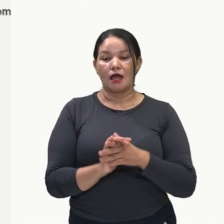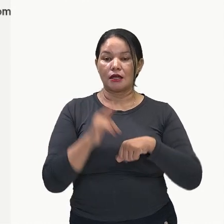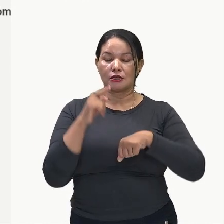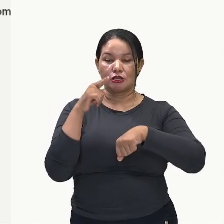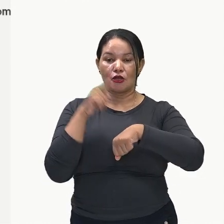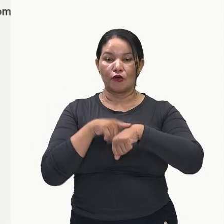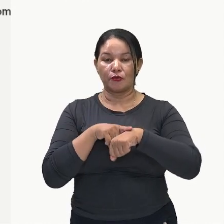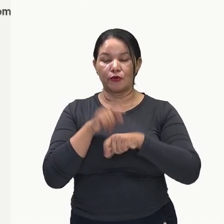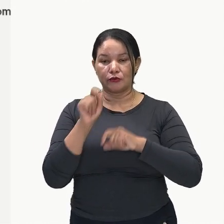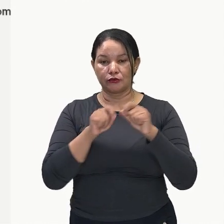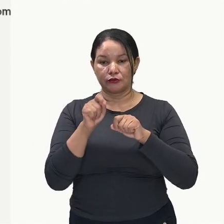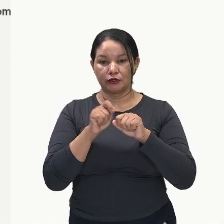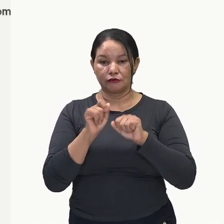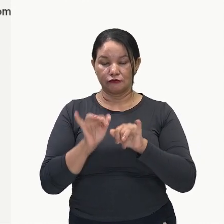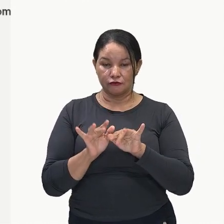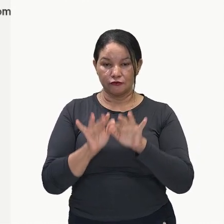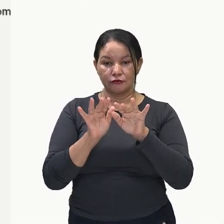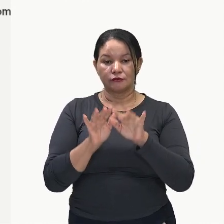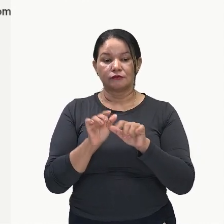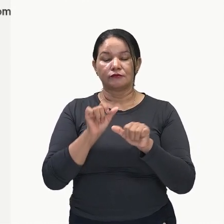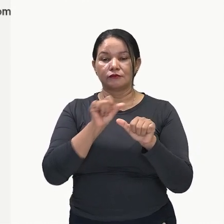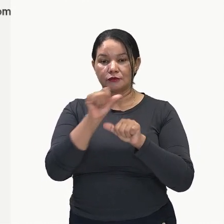ebulição.